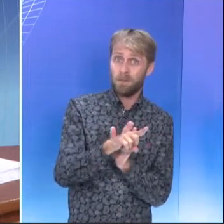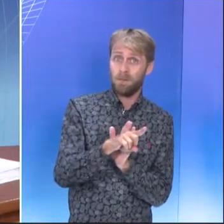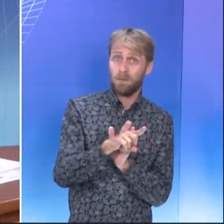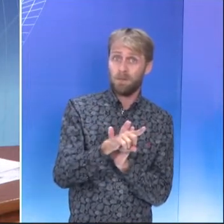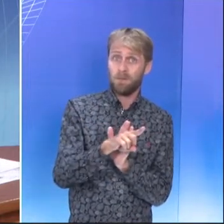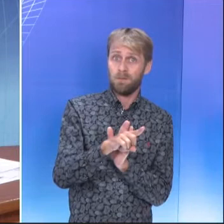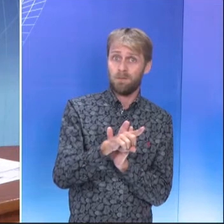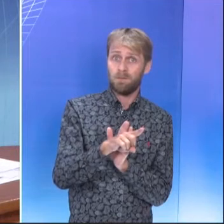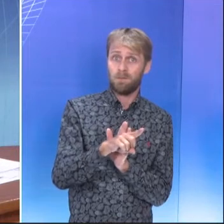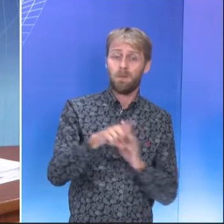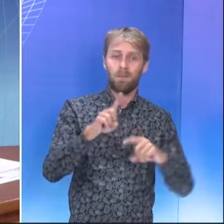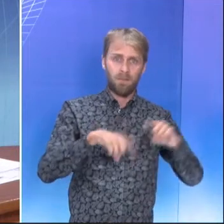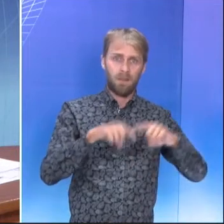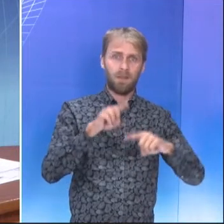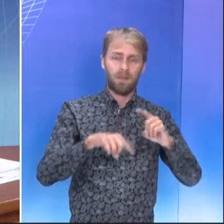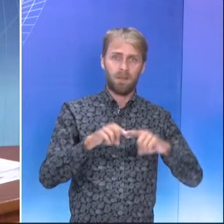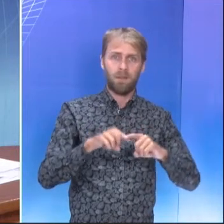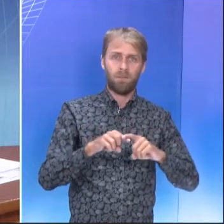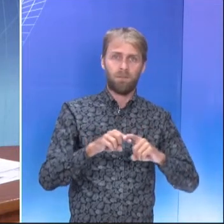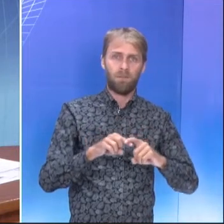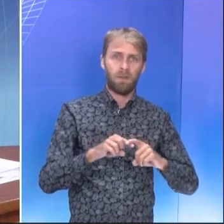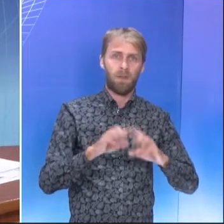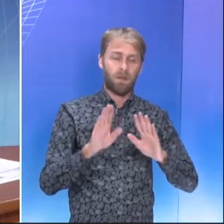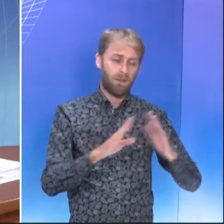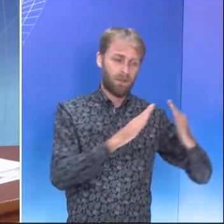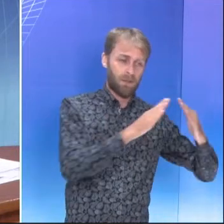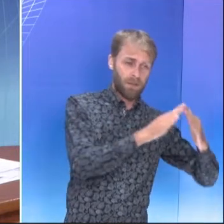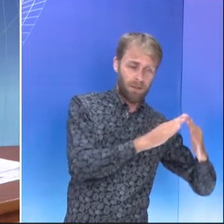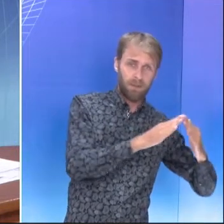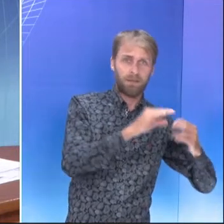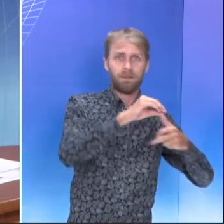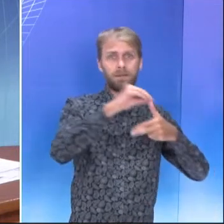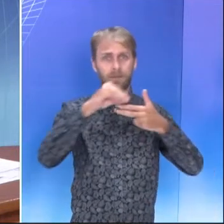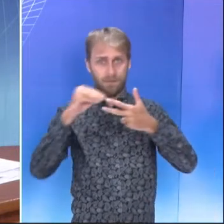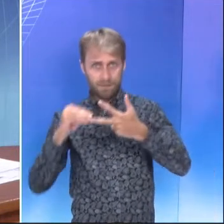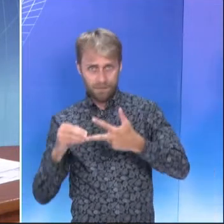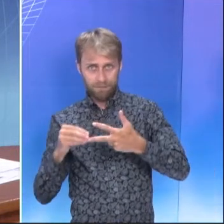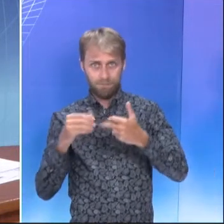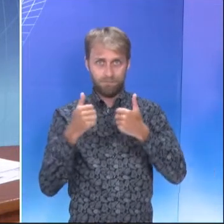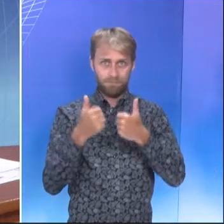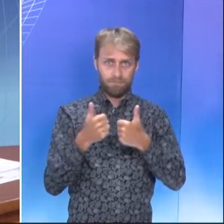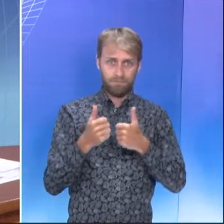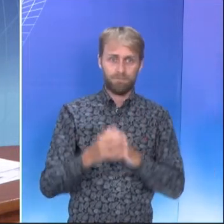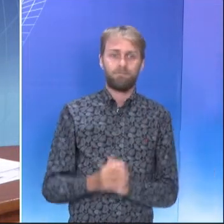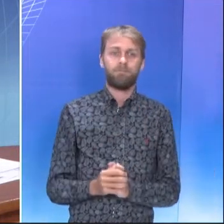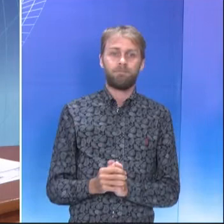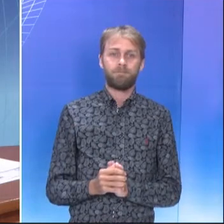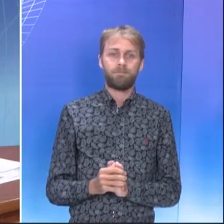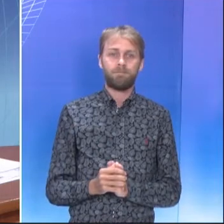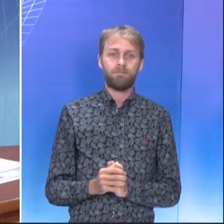está no material lá, tô em casa no Enem, tô de casa no Enem.